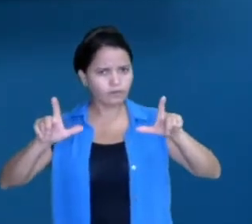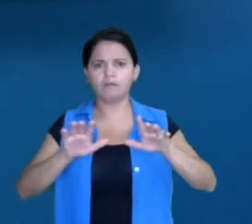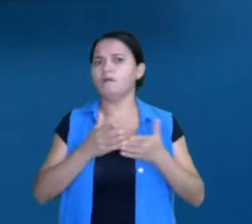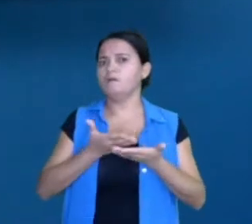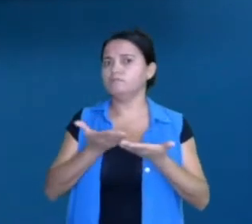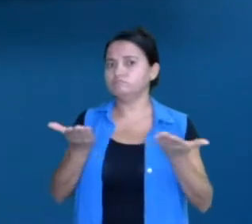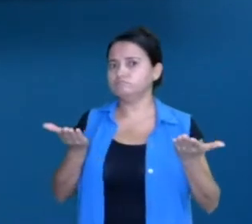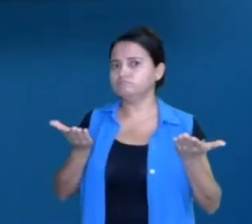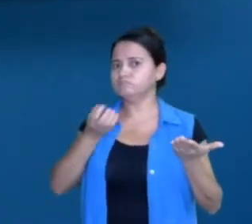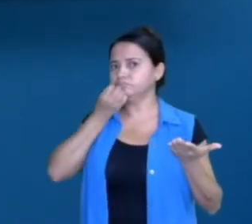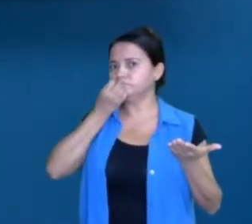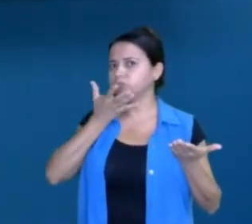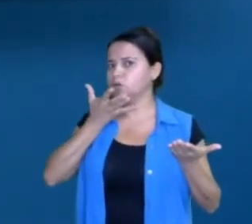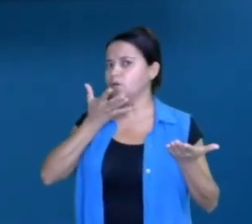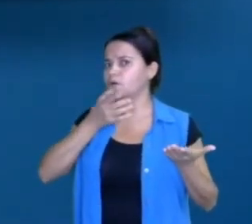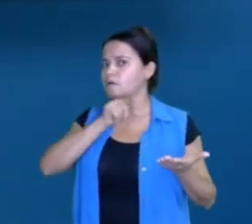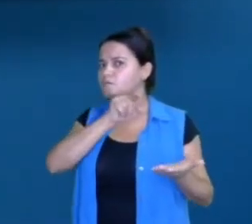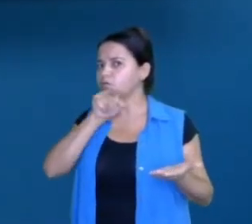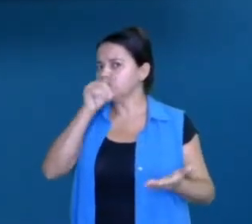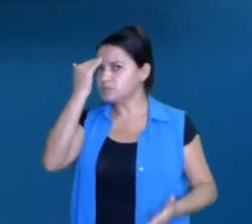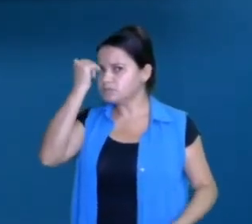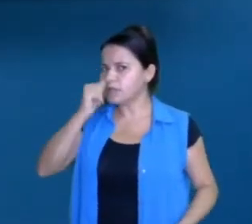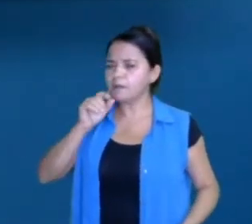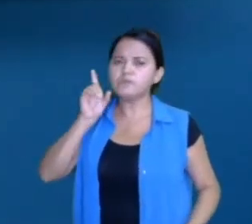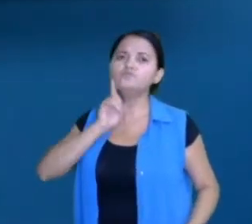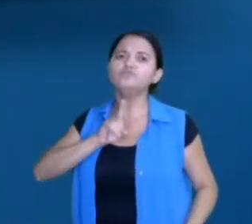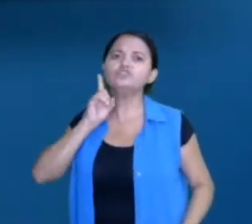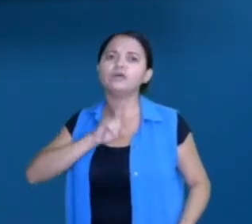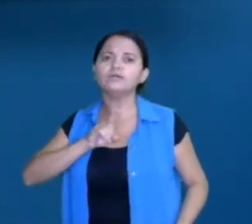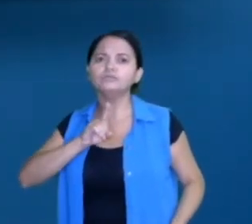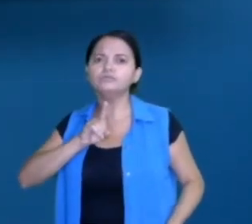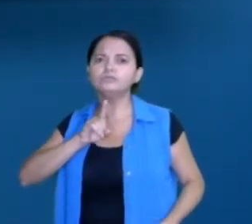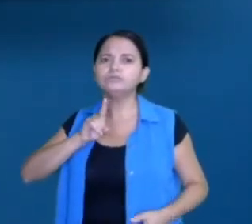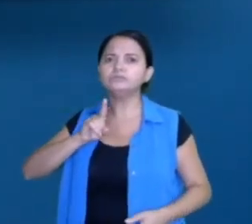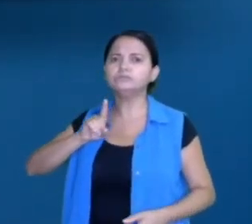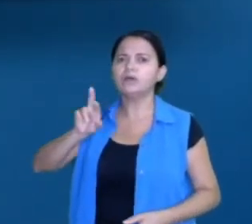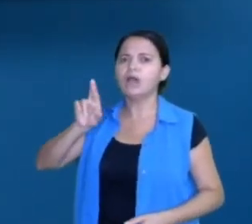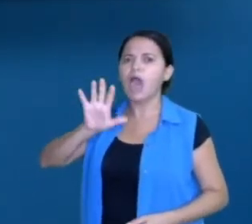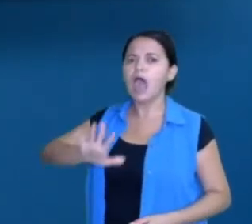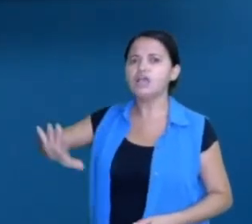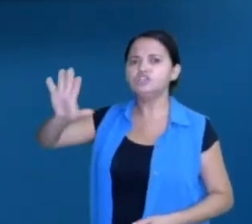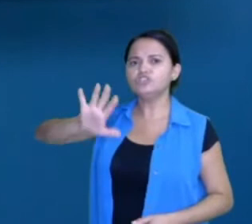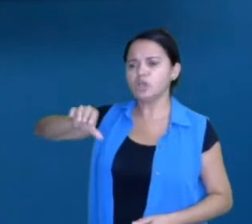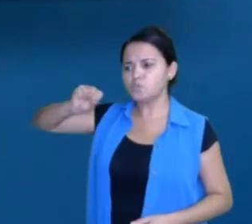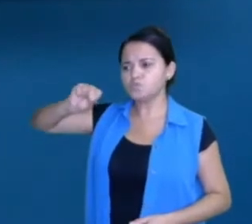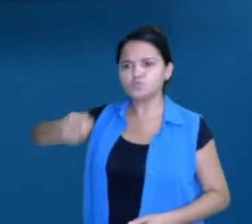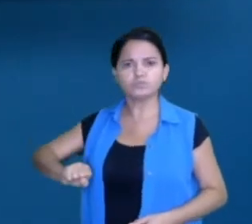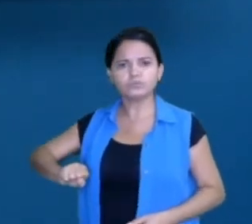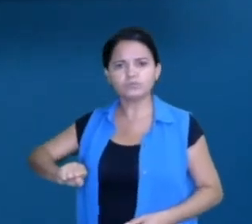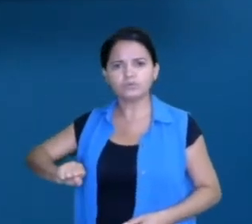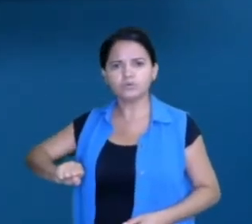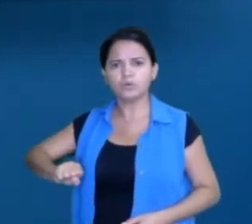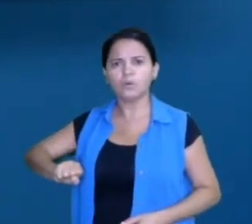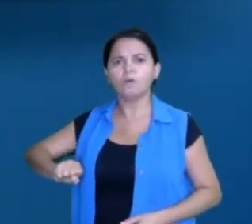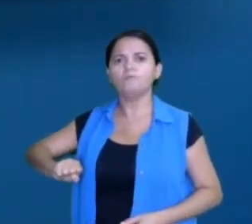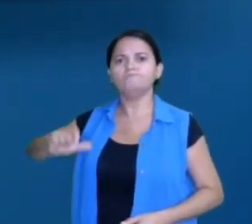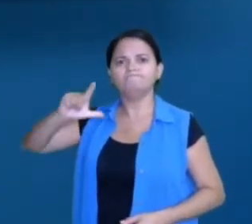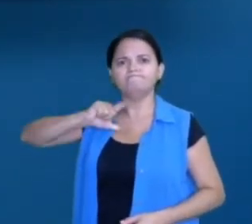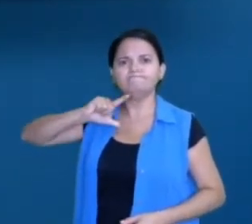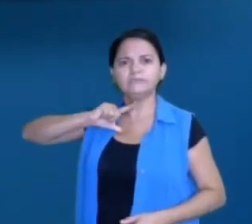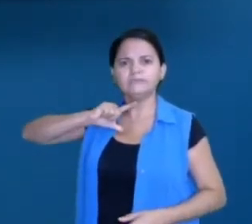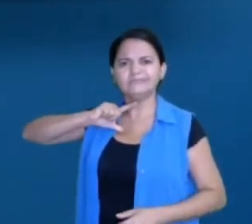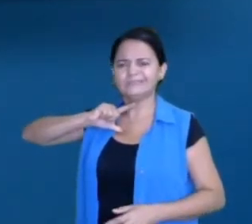vocês sabem que nos Estados Unidos, na região sul, houve uma mão de obra baseada na